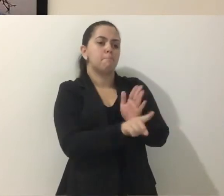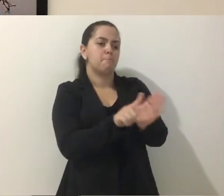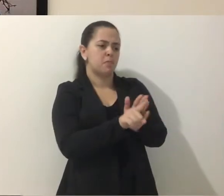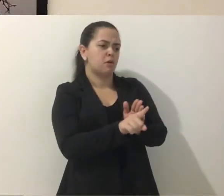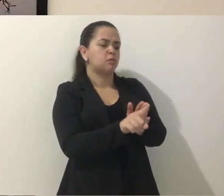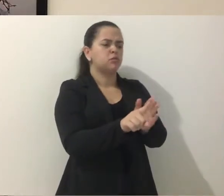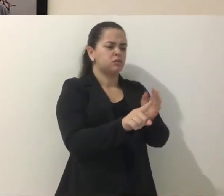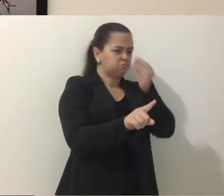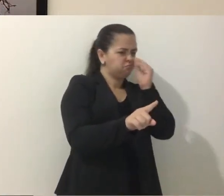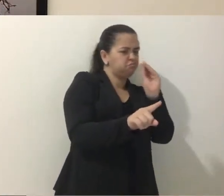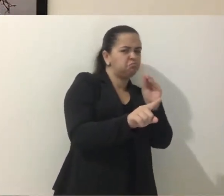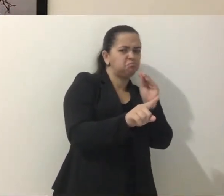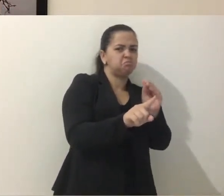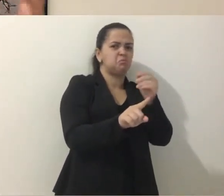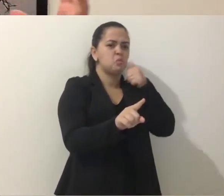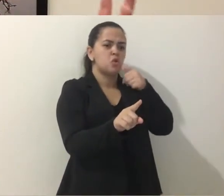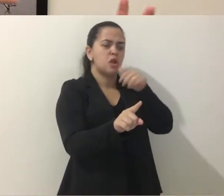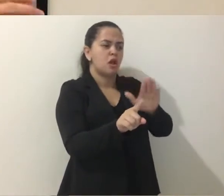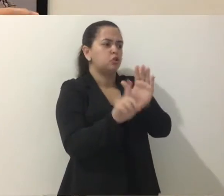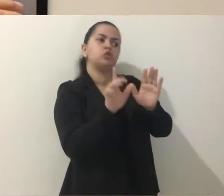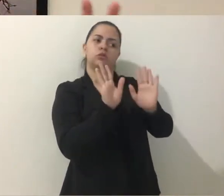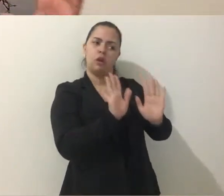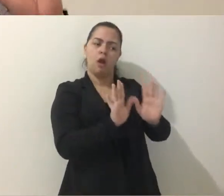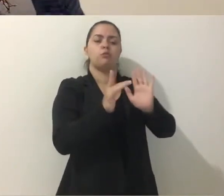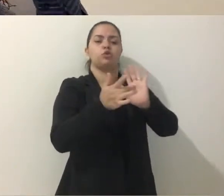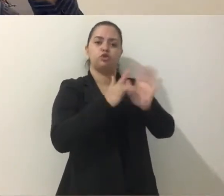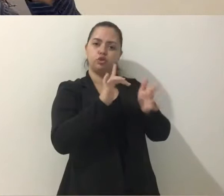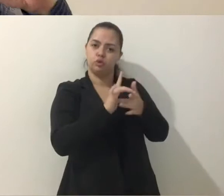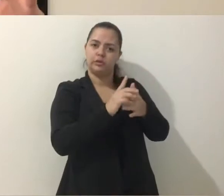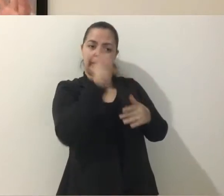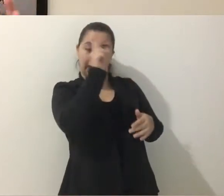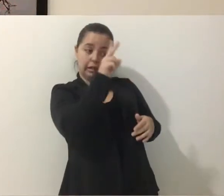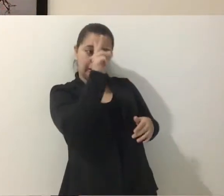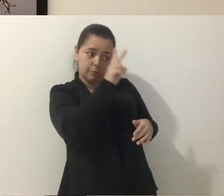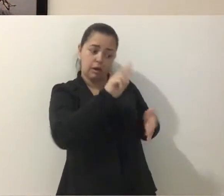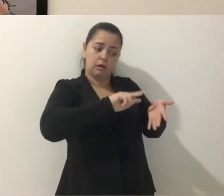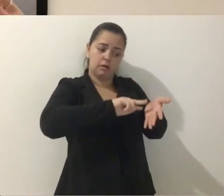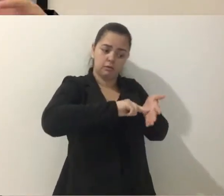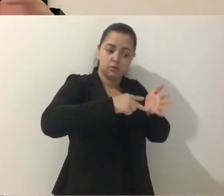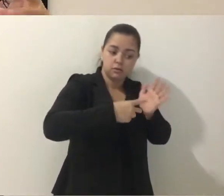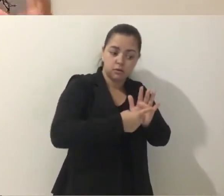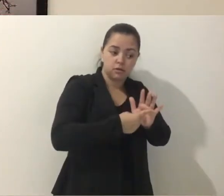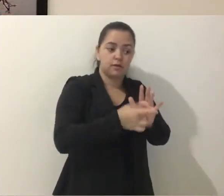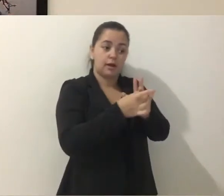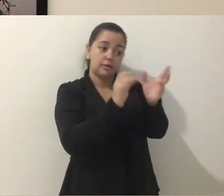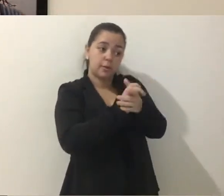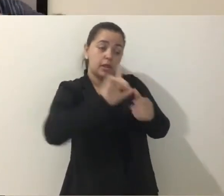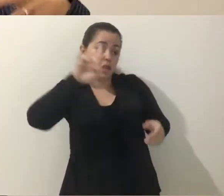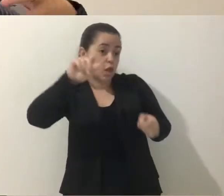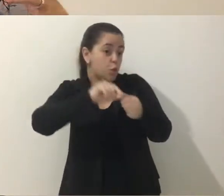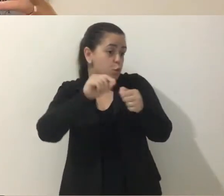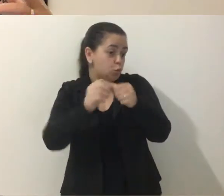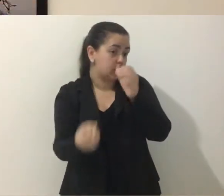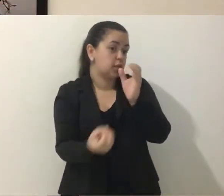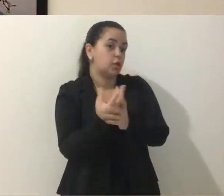3. Jesus leva-os para o começo de tudo, fala do que é o casamento, que foi Deus que instituiu, que